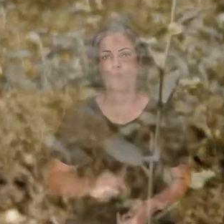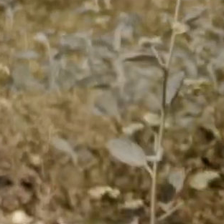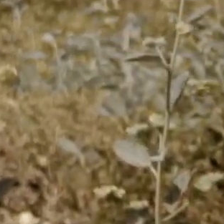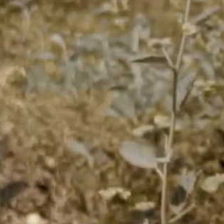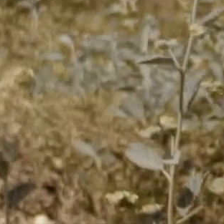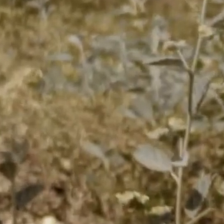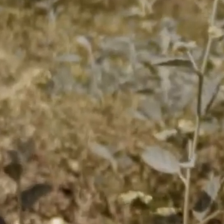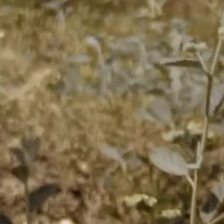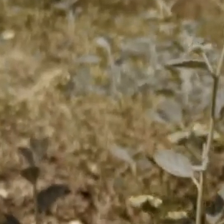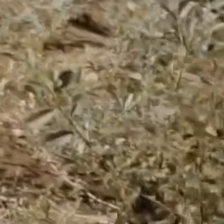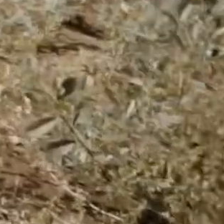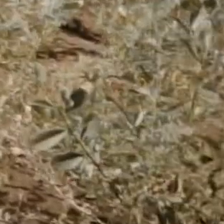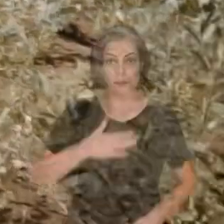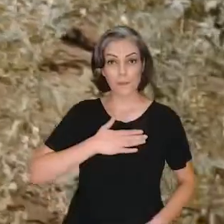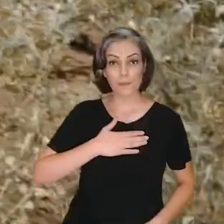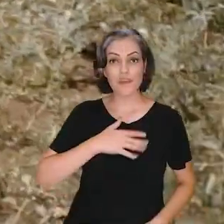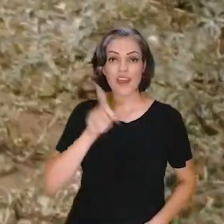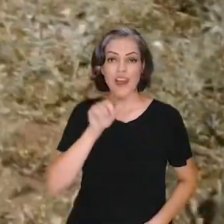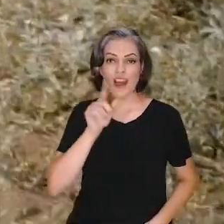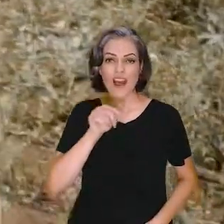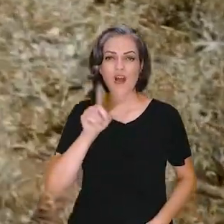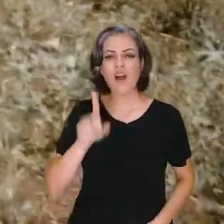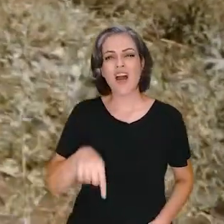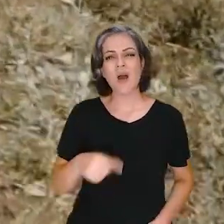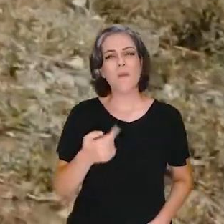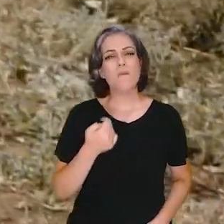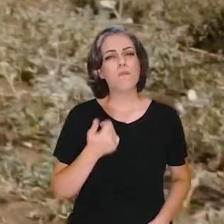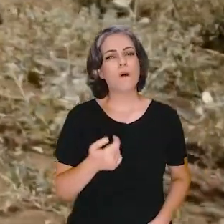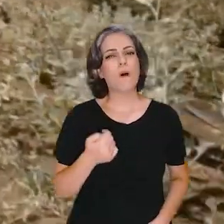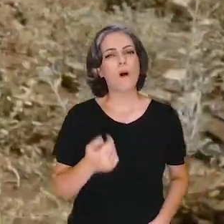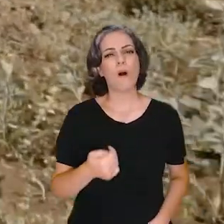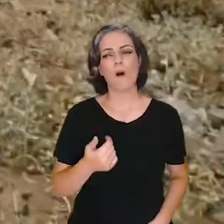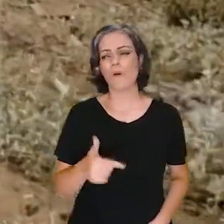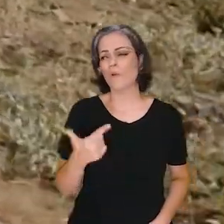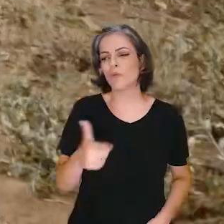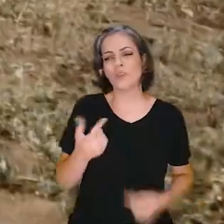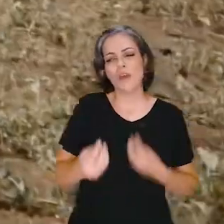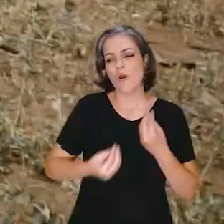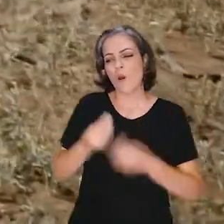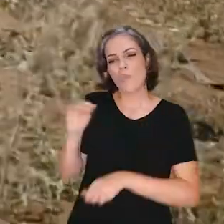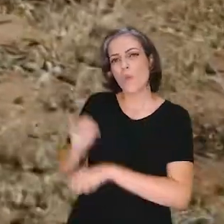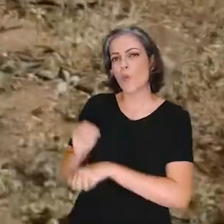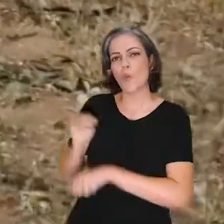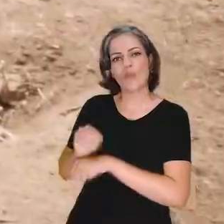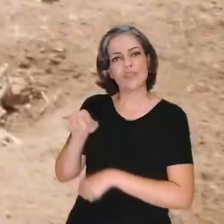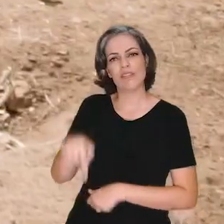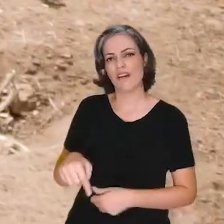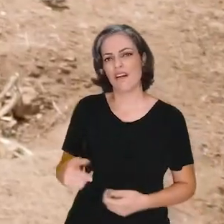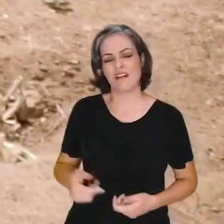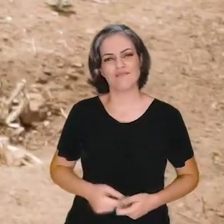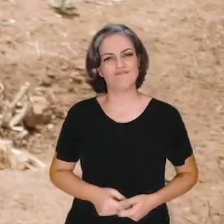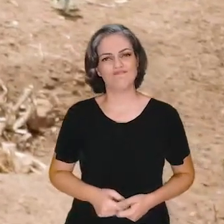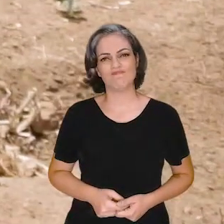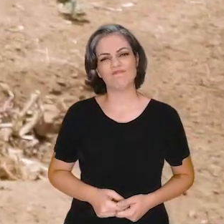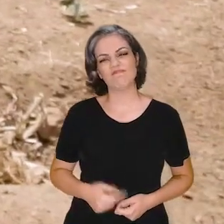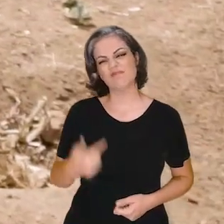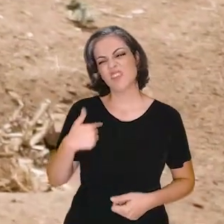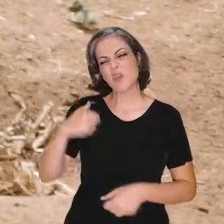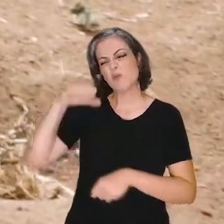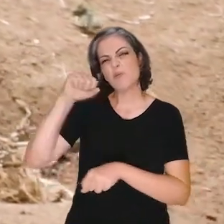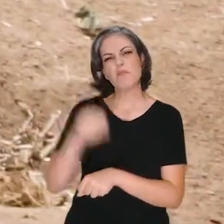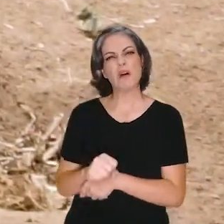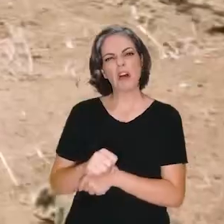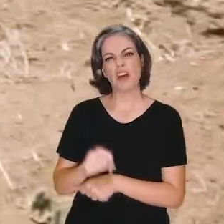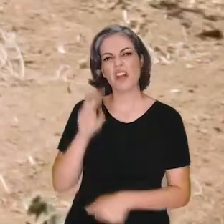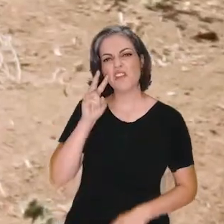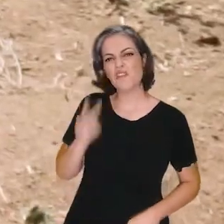água. A minha água não tem um volume de água para eu poder mexer, fazer o criatório, né? Aí eu